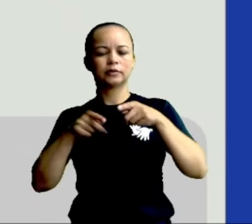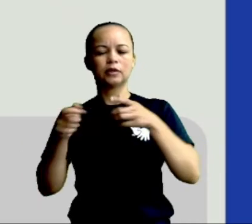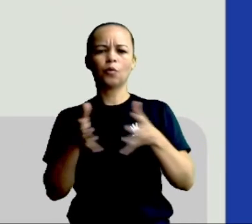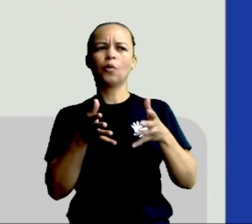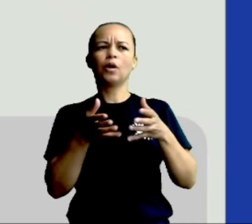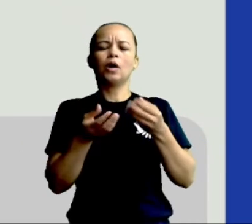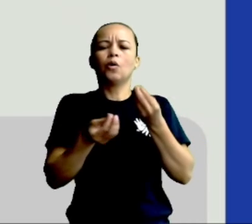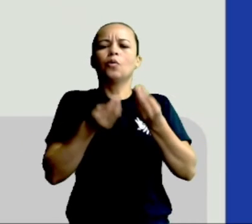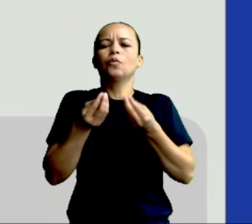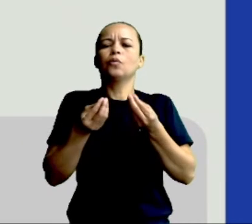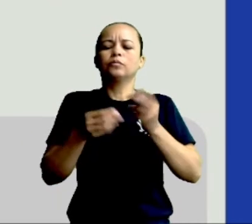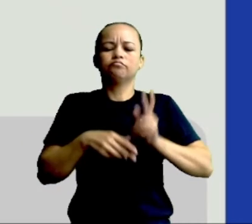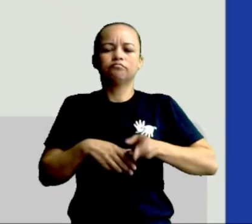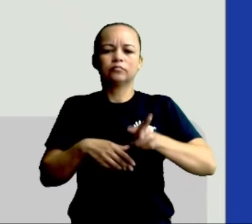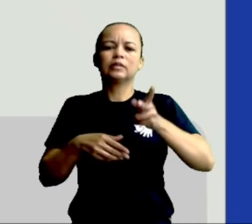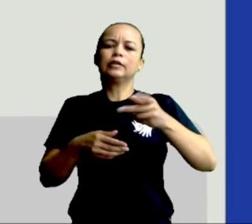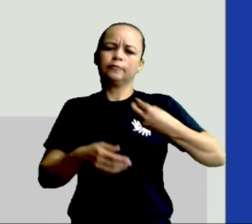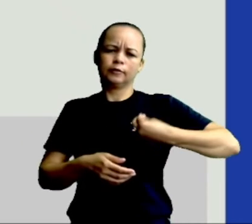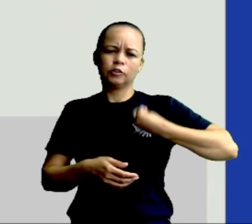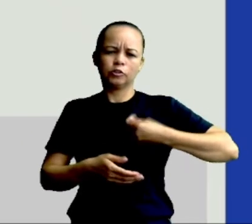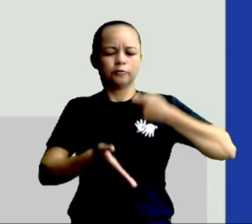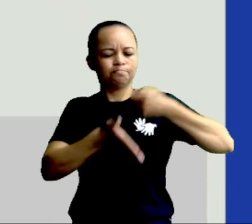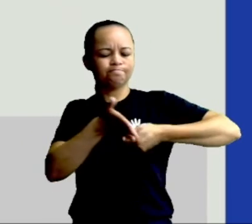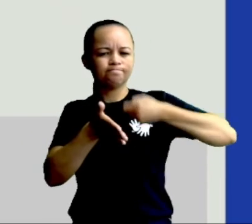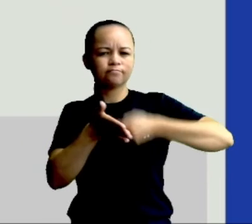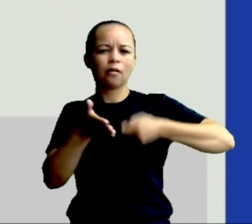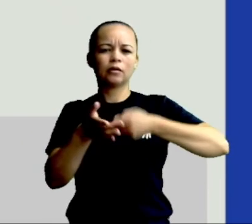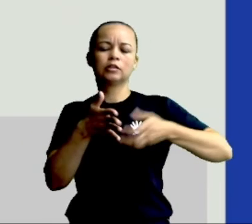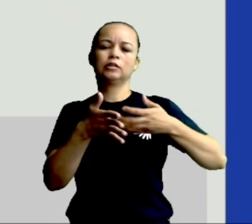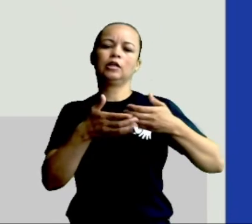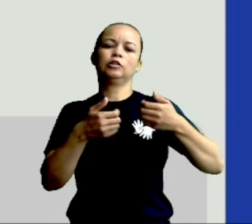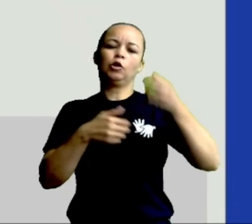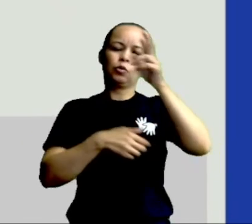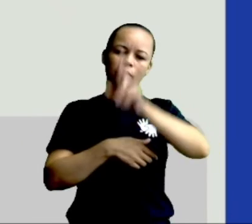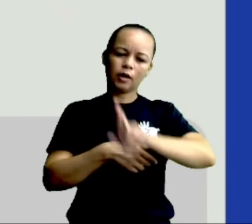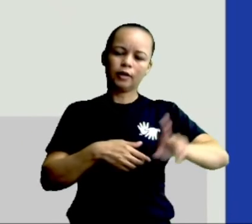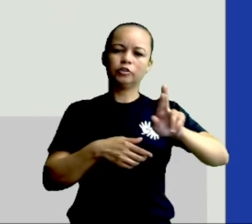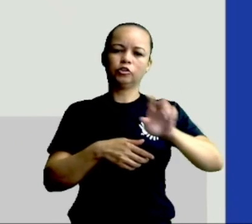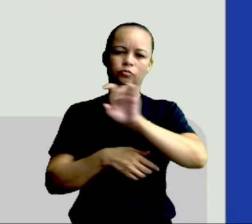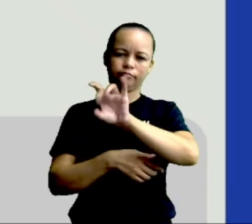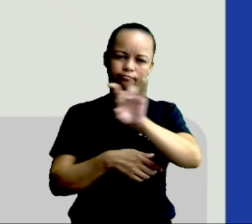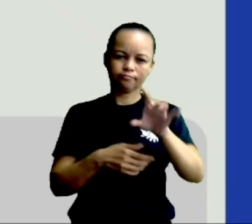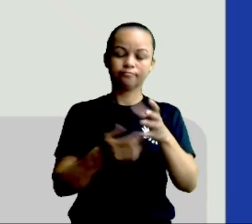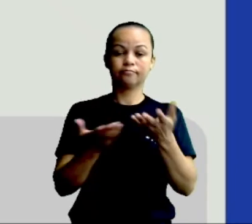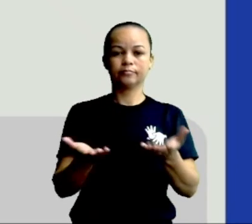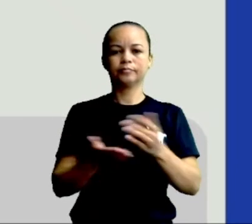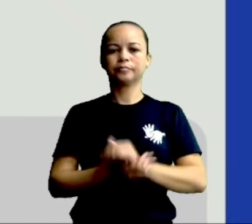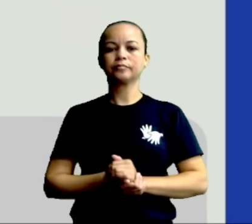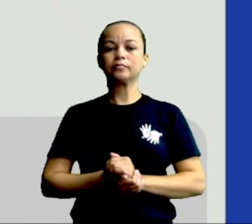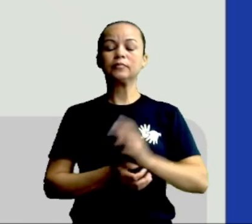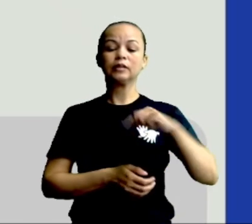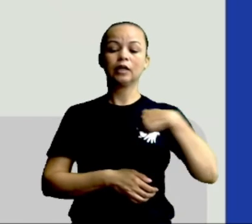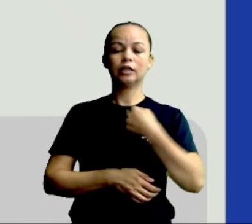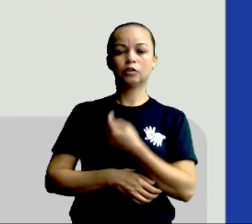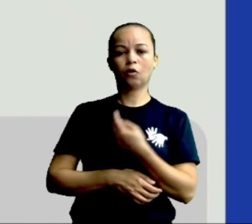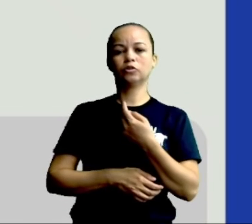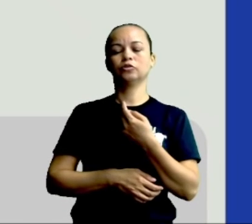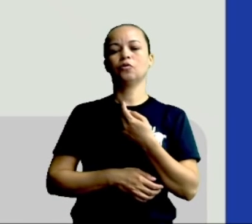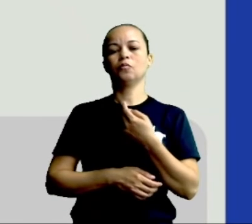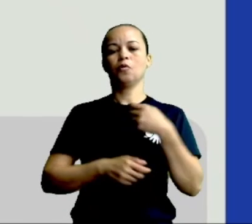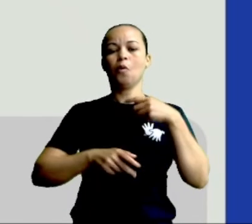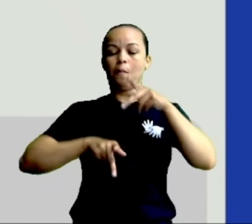eles continuam existindo, resistindo e cultuando também as suas religiões. E nós, enquanto